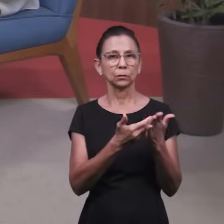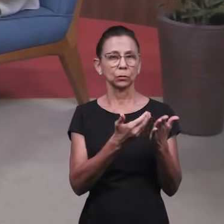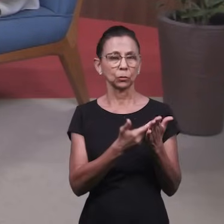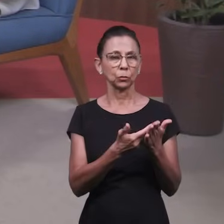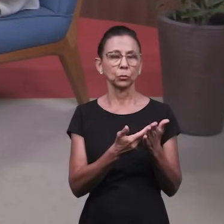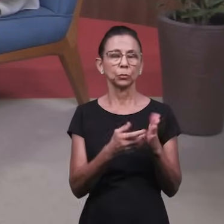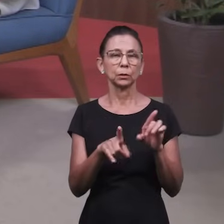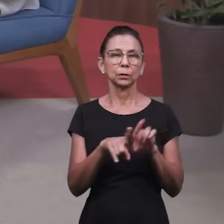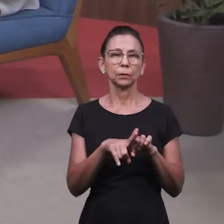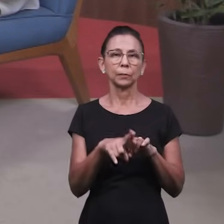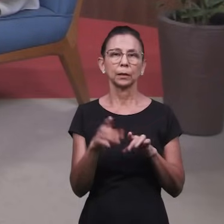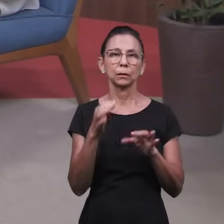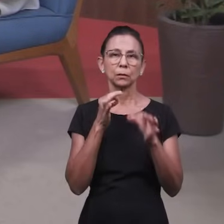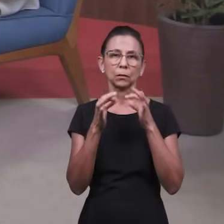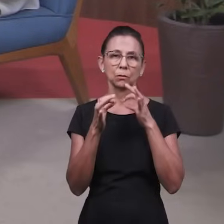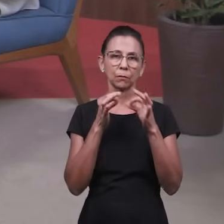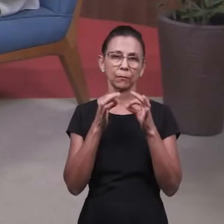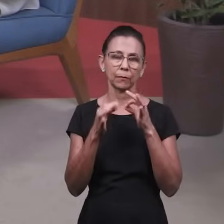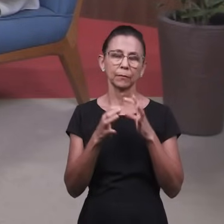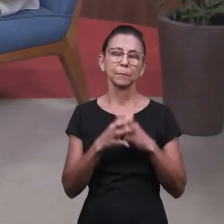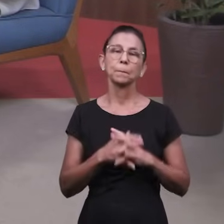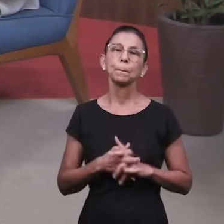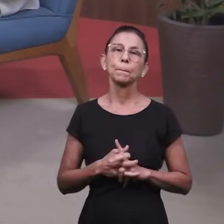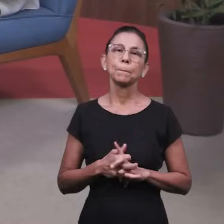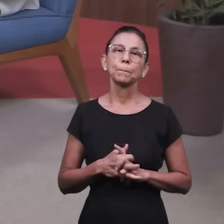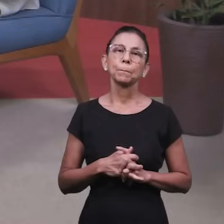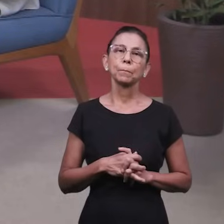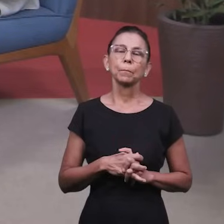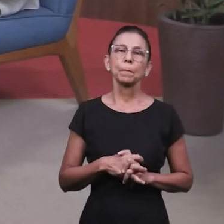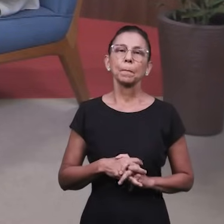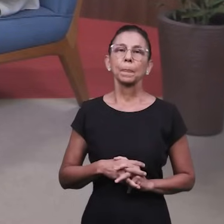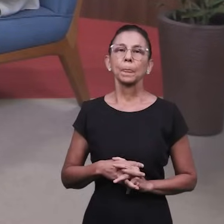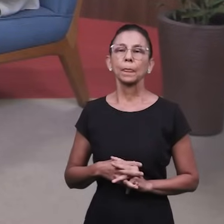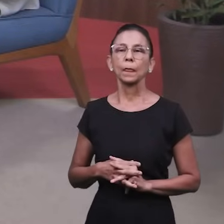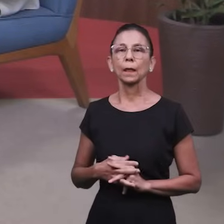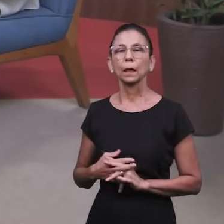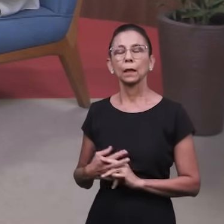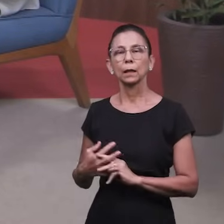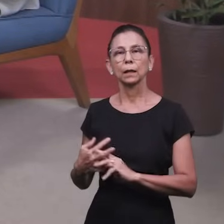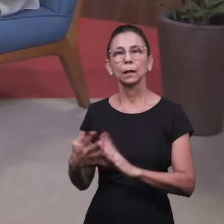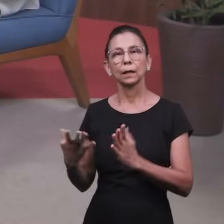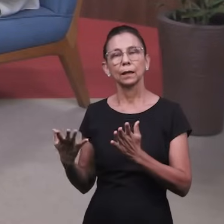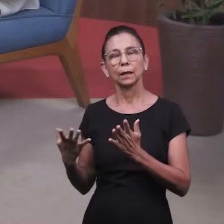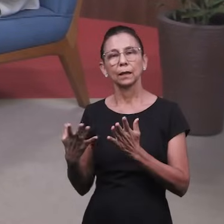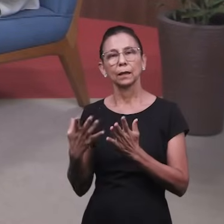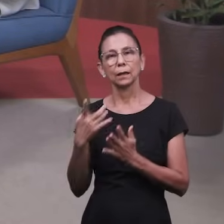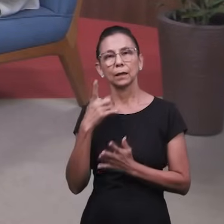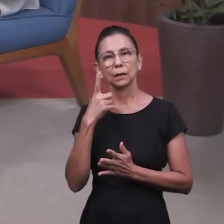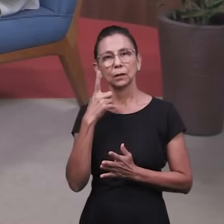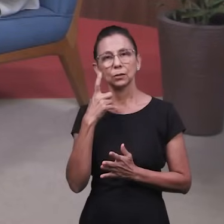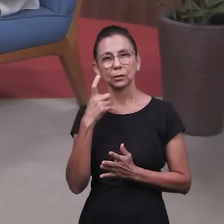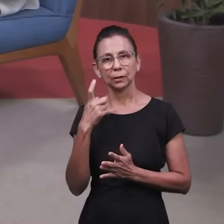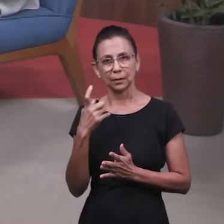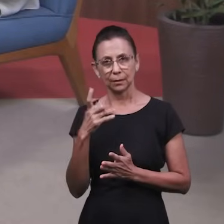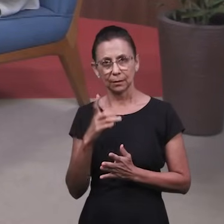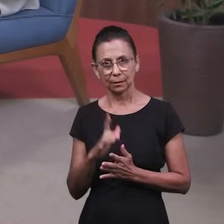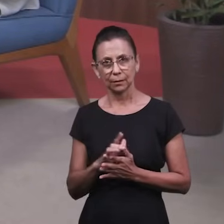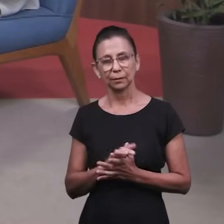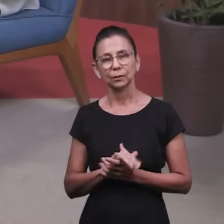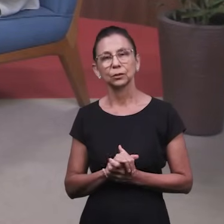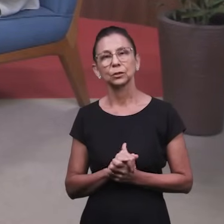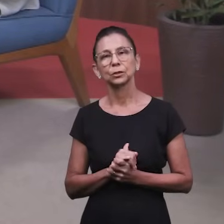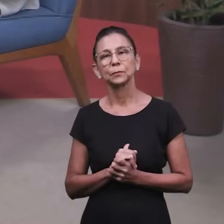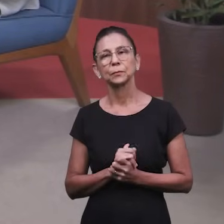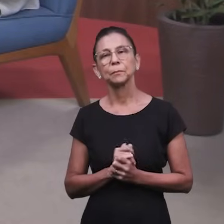aqui, é que quando a igreja, ela, na eternidade, eu acho interessante essa expressão, você fez